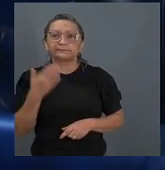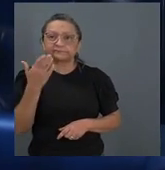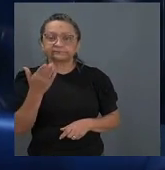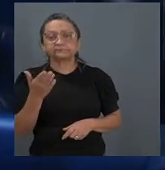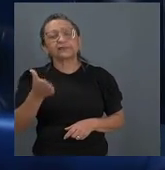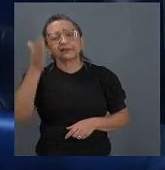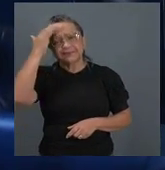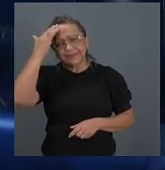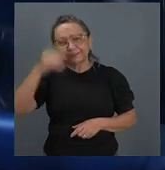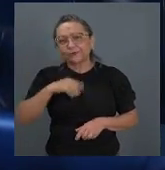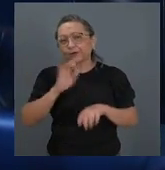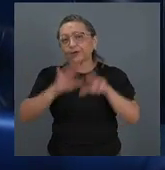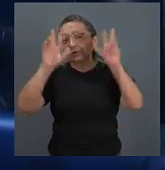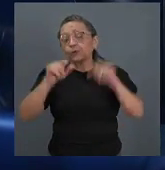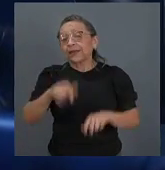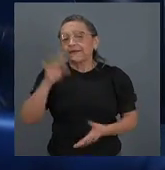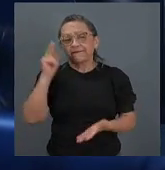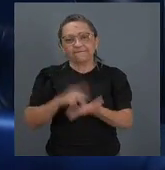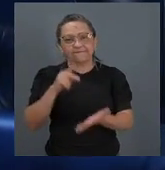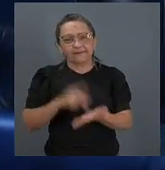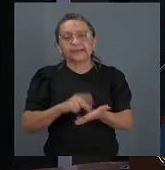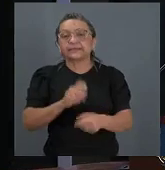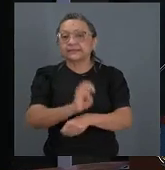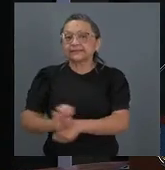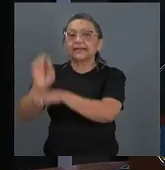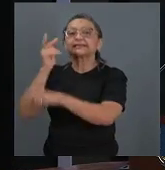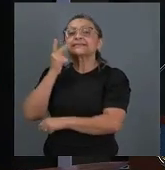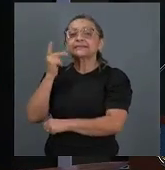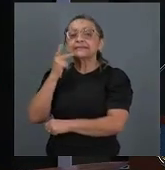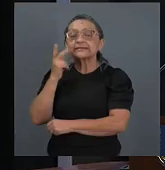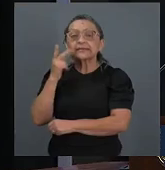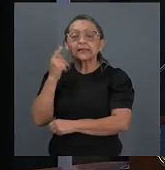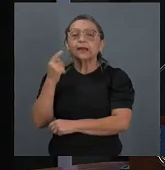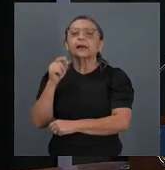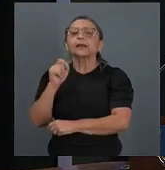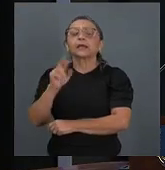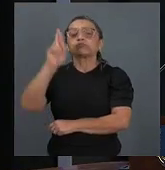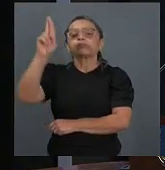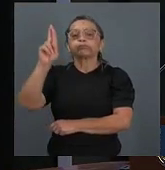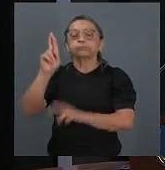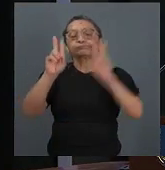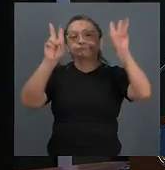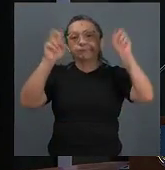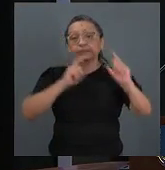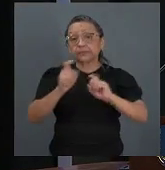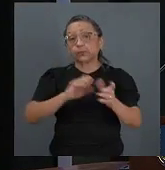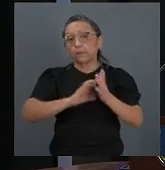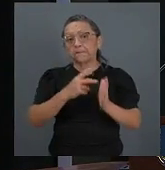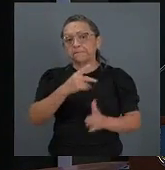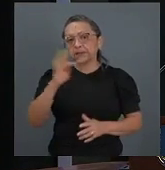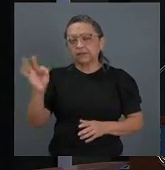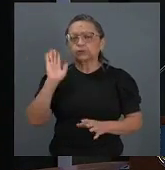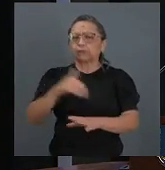do que eu estou falando, é a mais pura verdade. O estado do Ceará, administrado, entre aspas, pelo PT